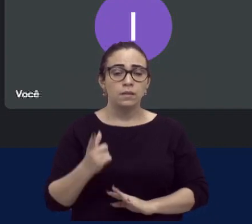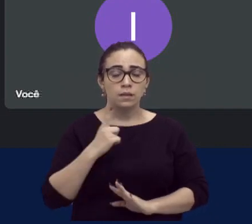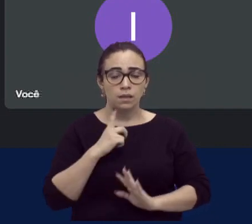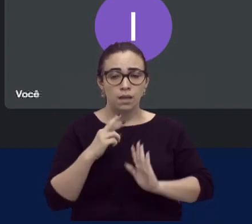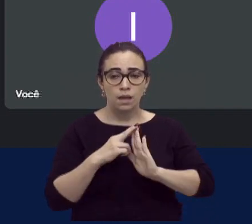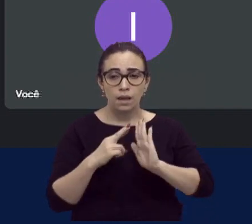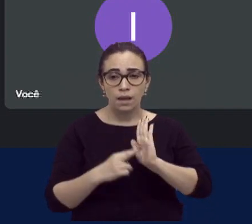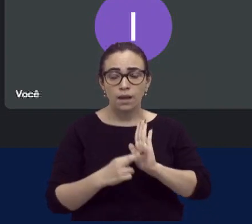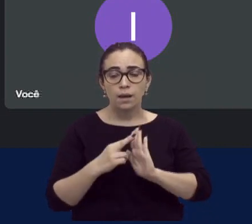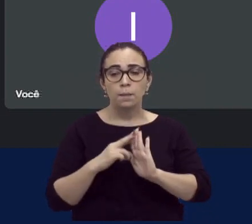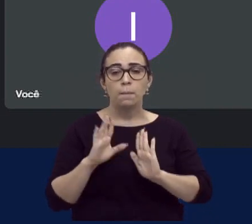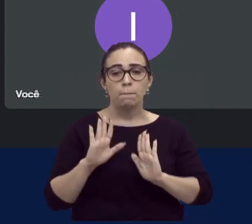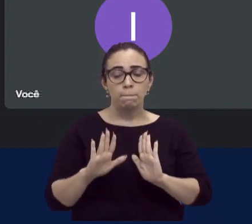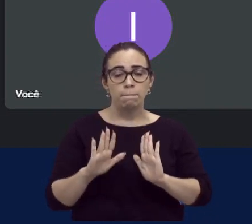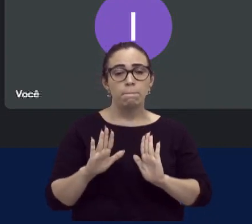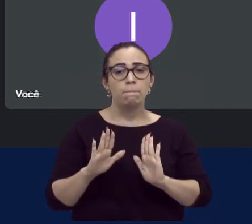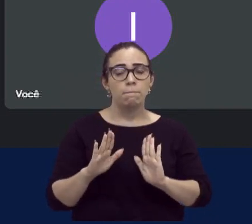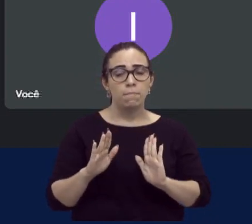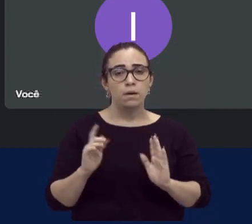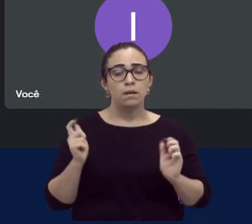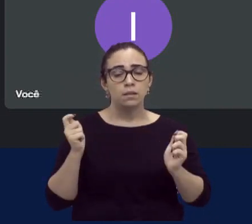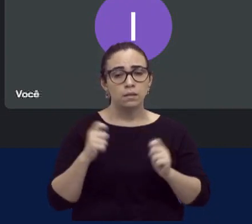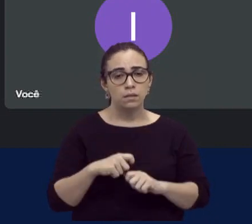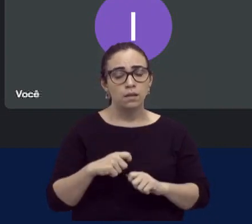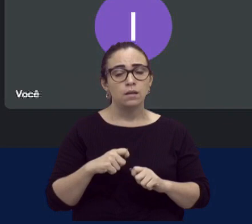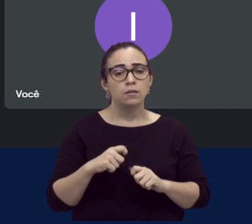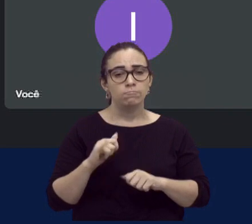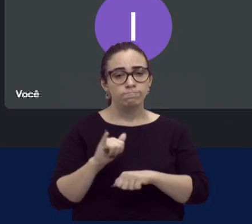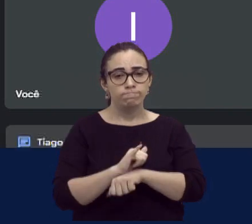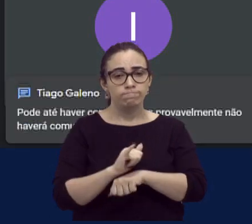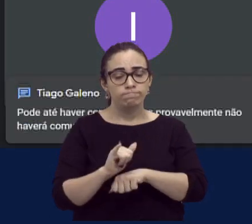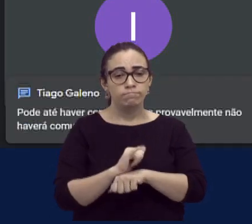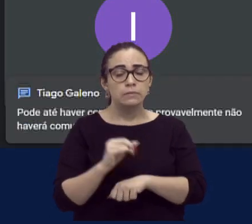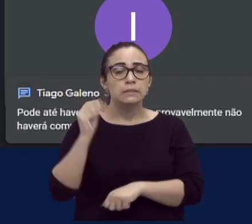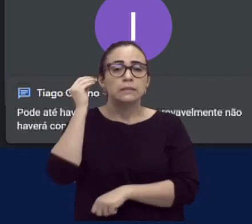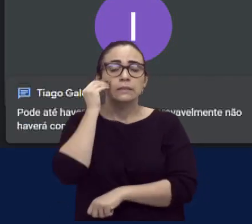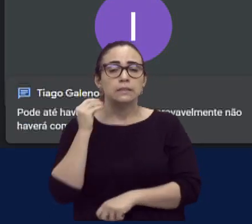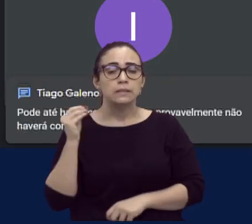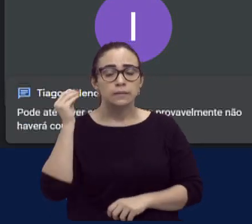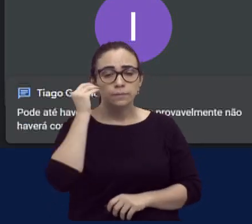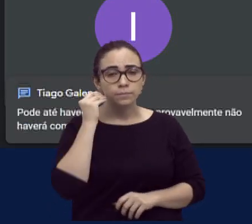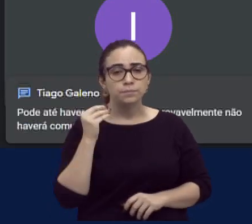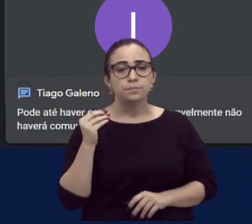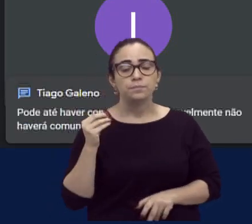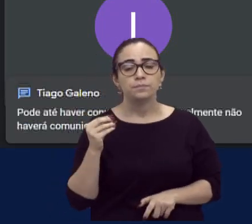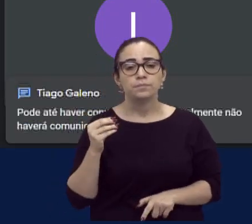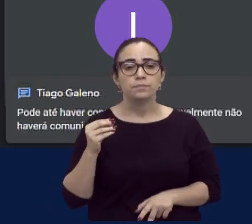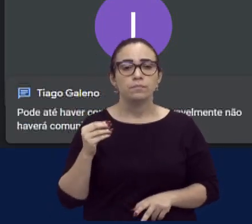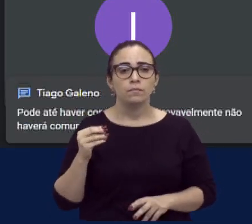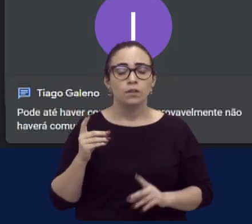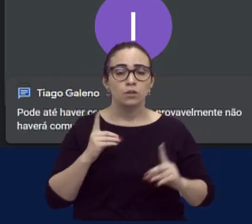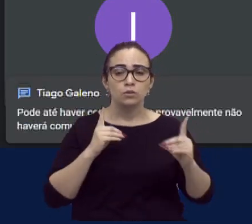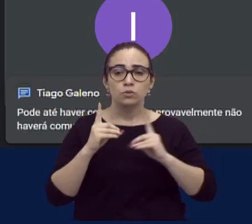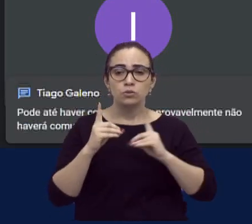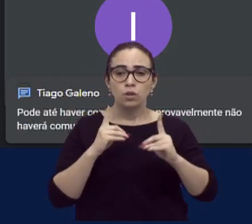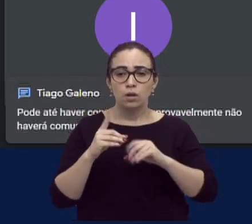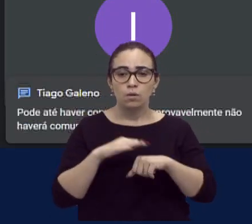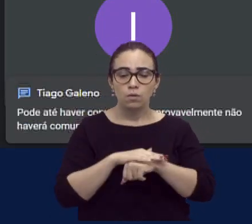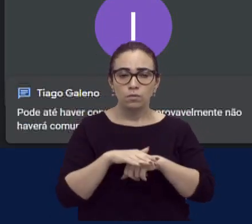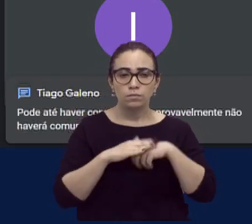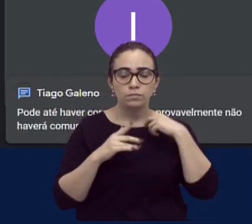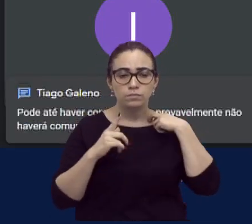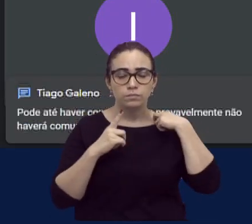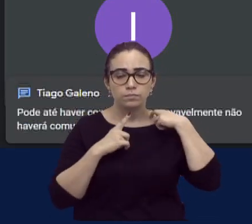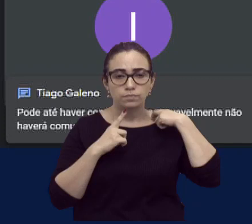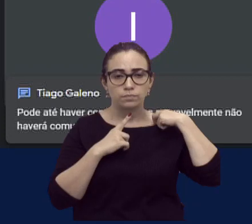exceção. Porém, o que eu posso dizer é que as tentativas de consolidar um diálogo, mesmo com